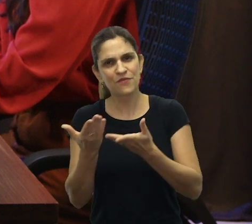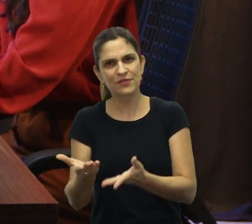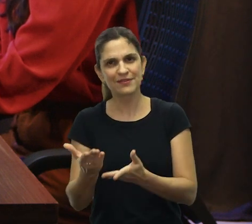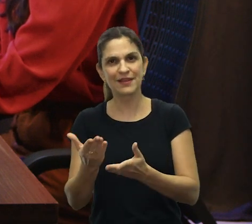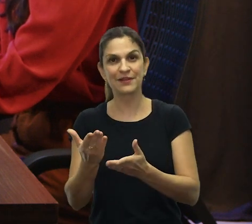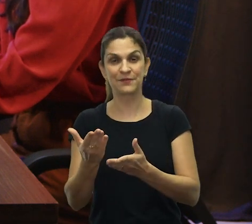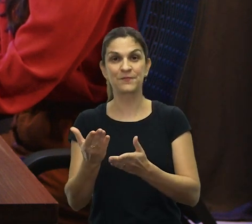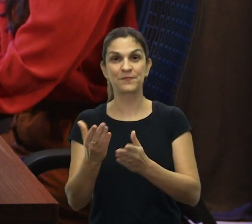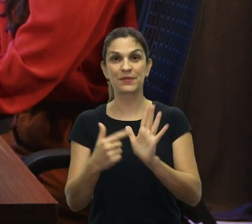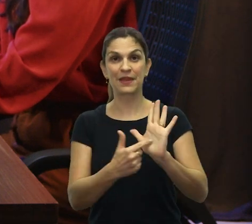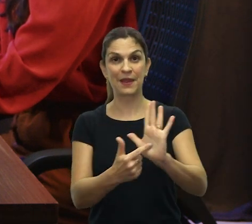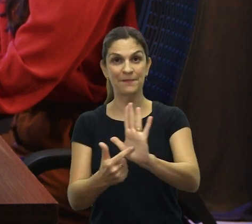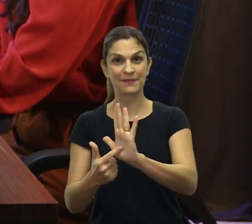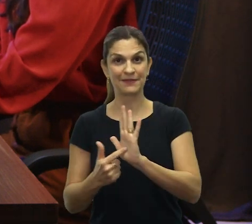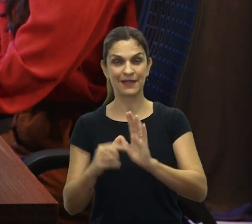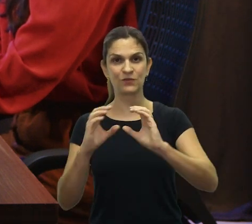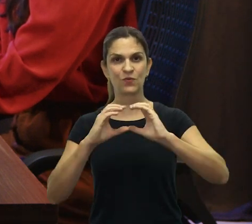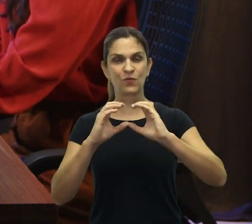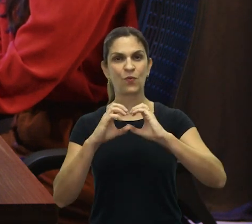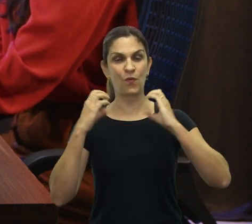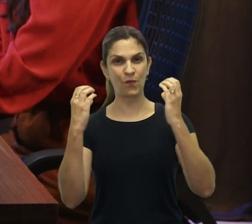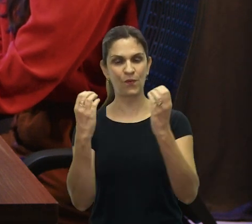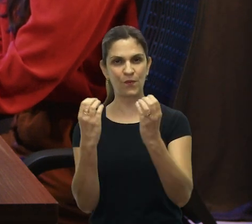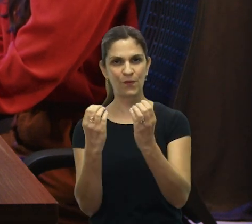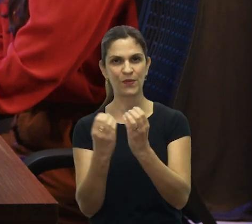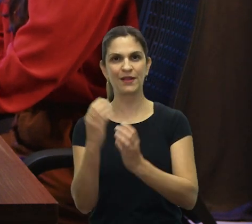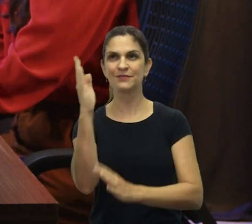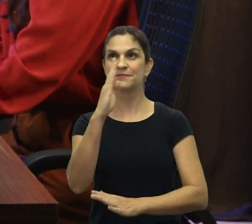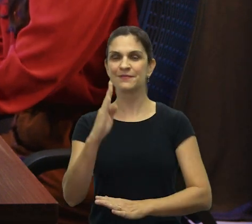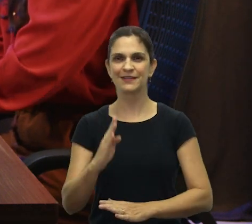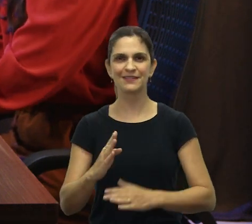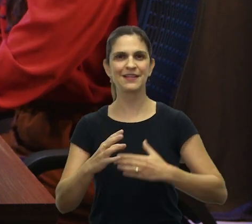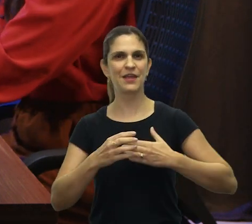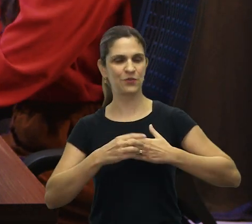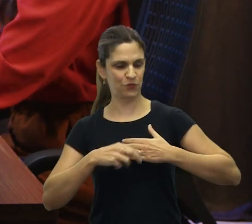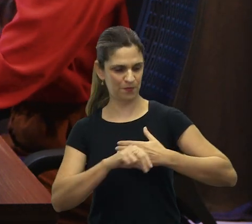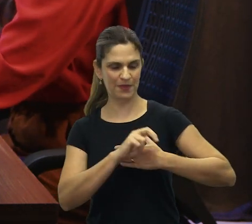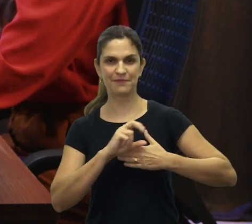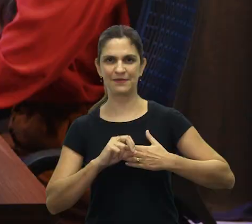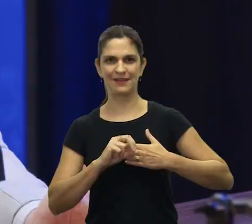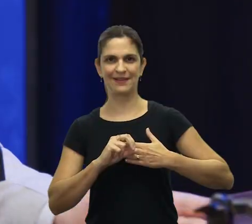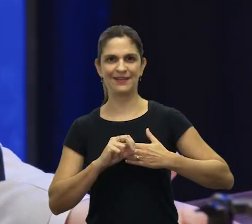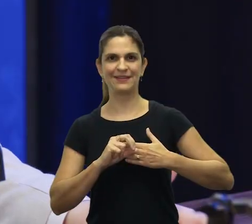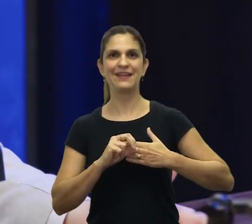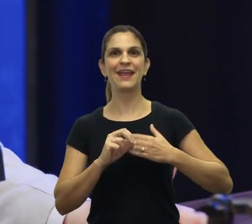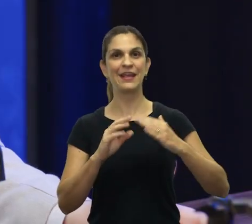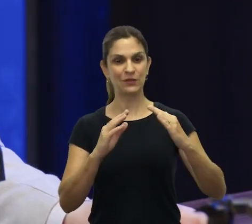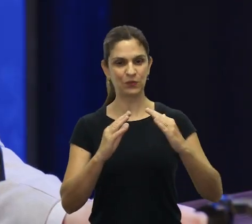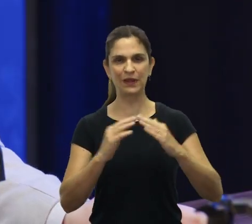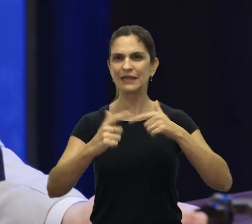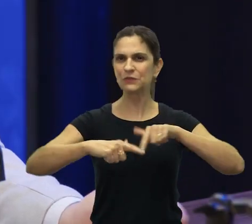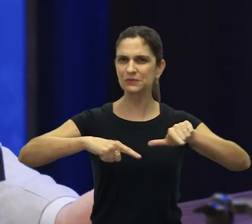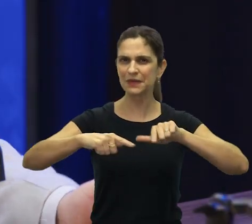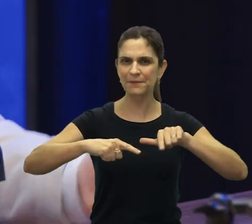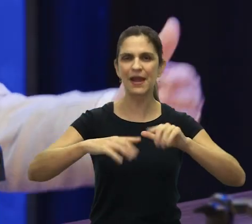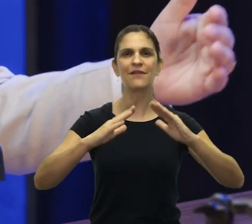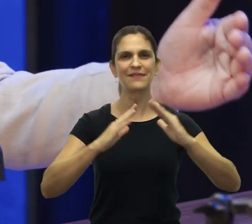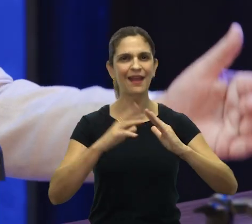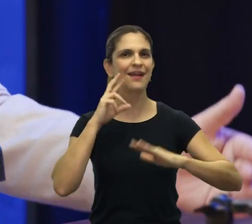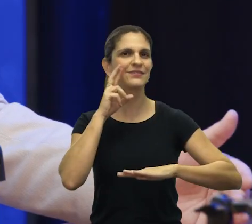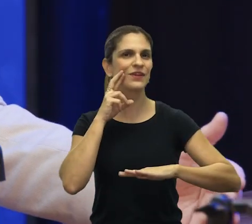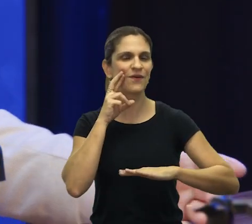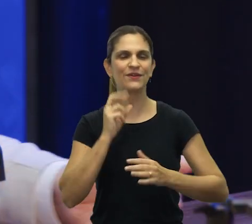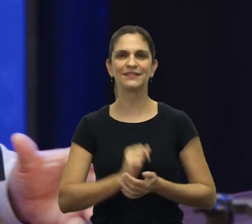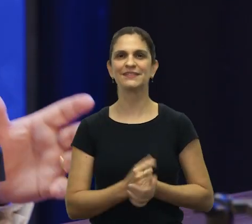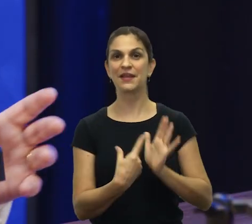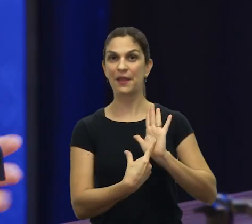apresentar no Congresso Brasileiro de Mastologia sobre o sucesso da Casa Rosa. E esse ano não foi diferente. Então,